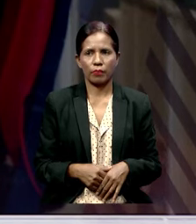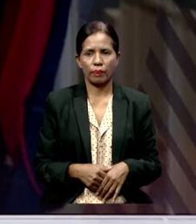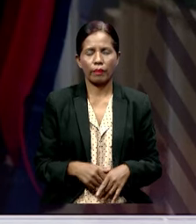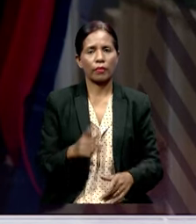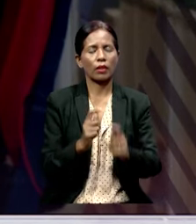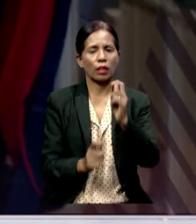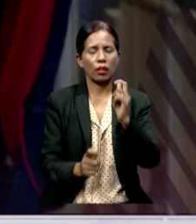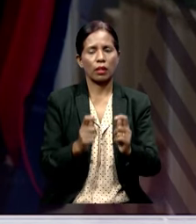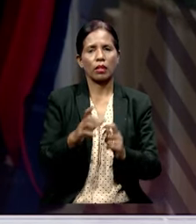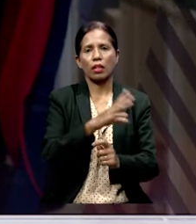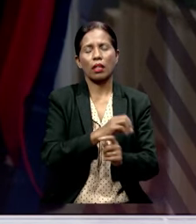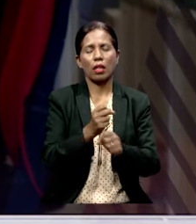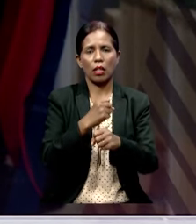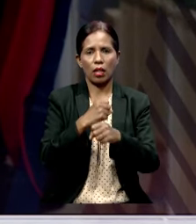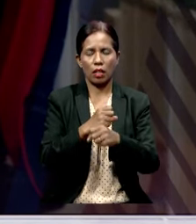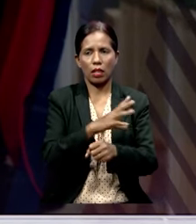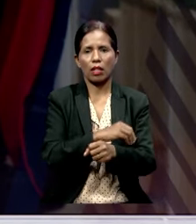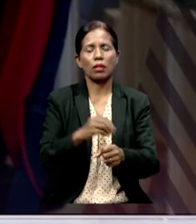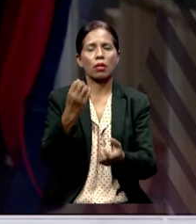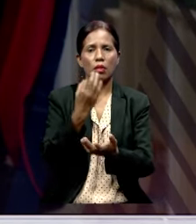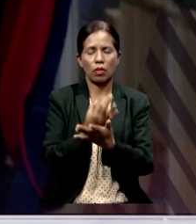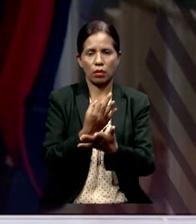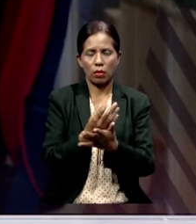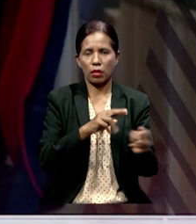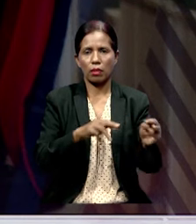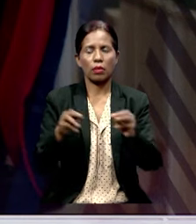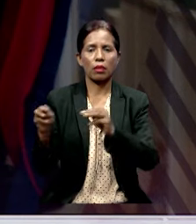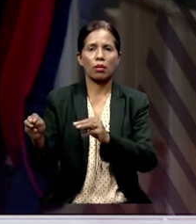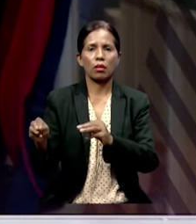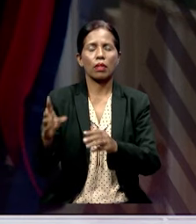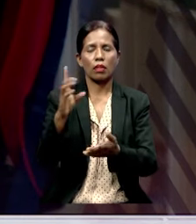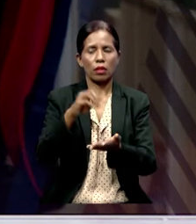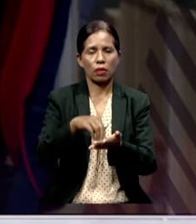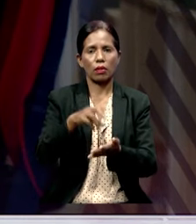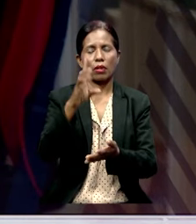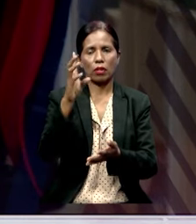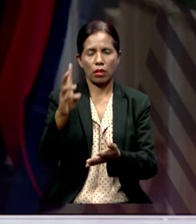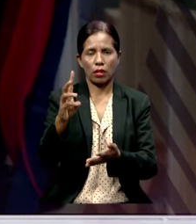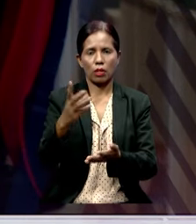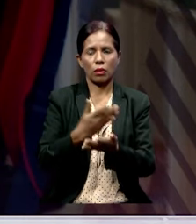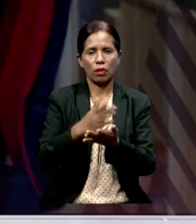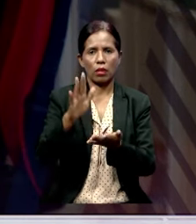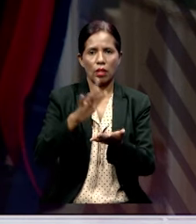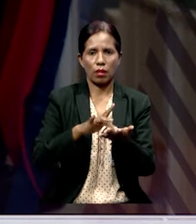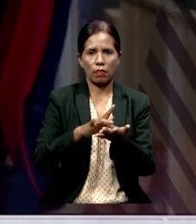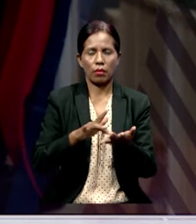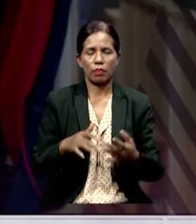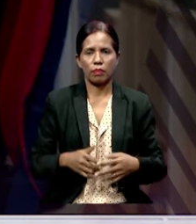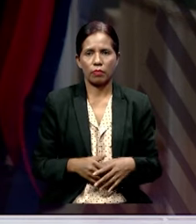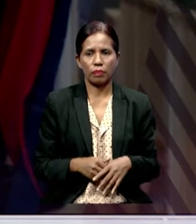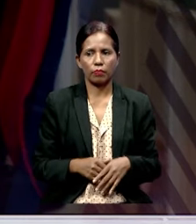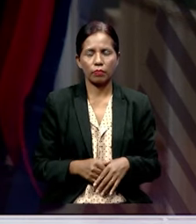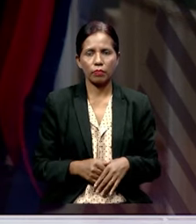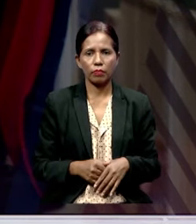Tribunal de Contas halou na vista prévia do orçamento retificativo Tokoneng, rua de compra medicamento.